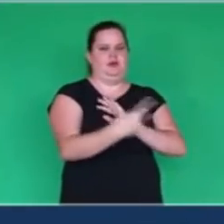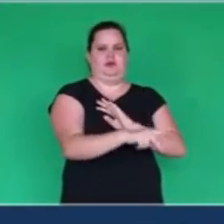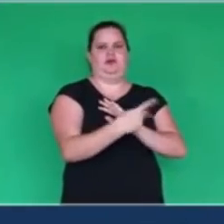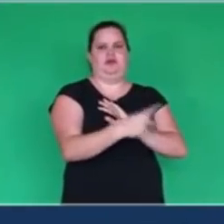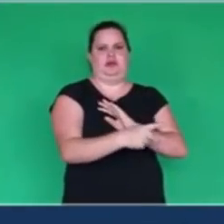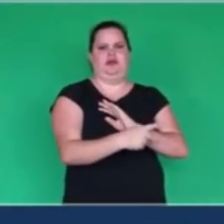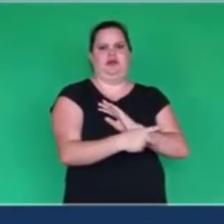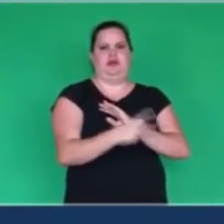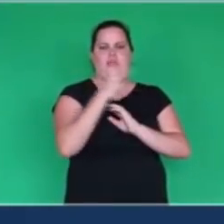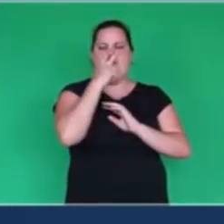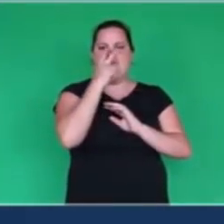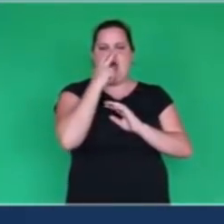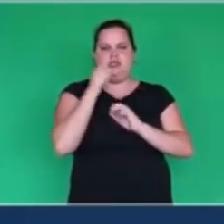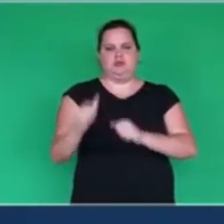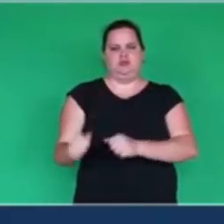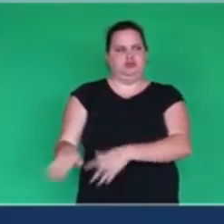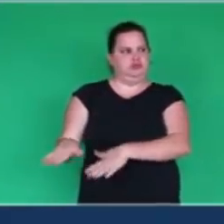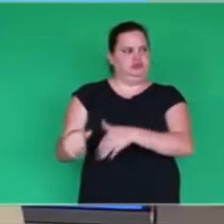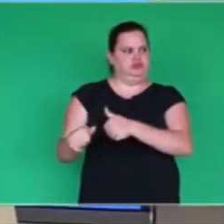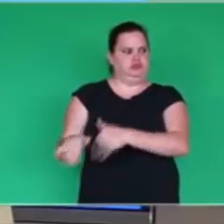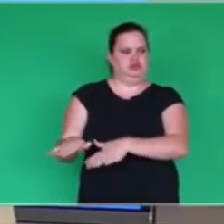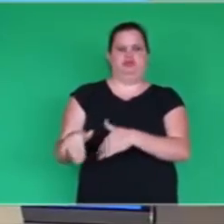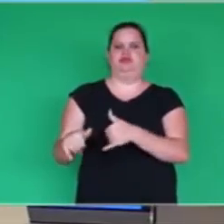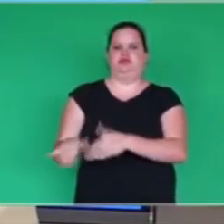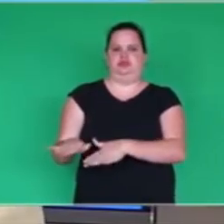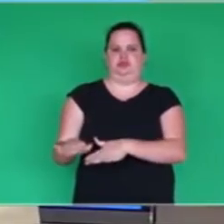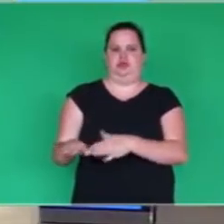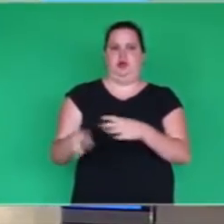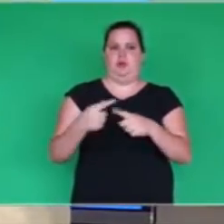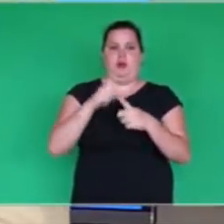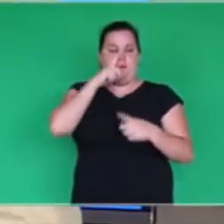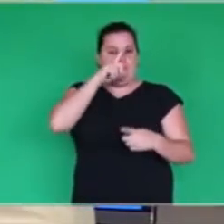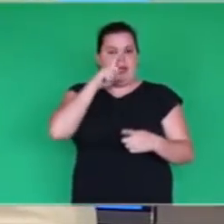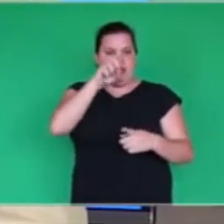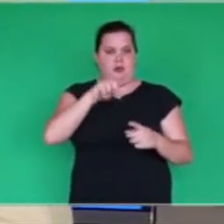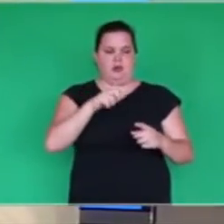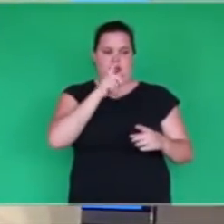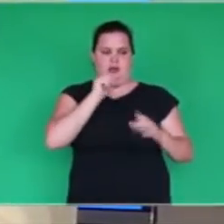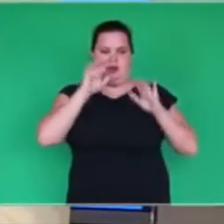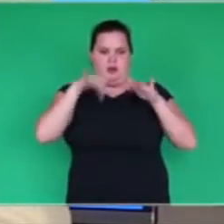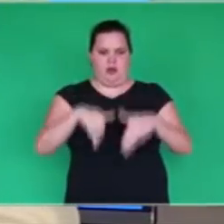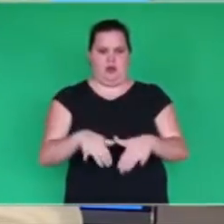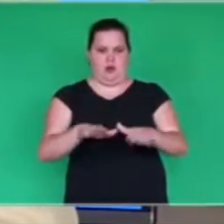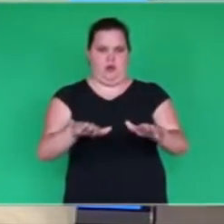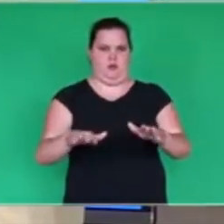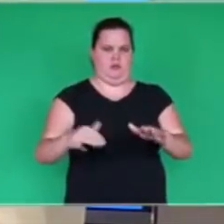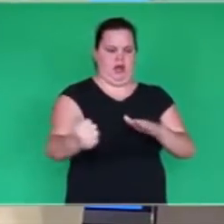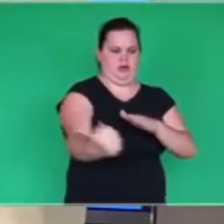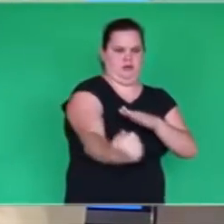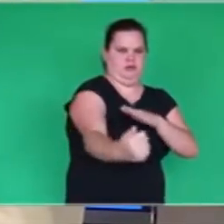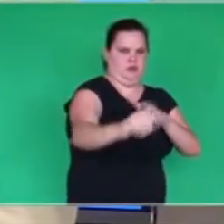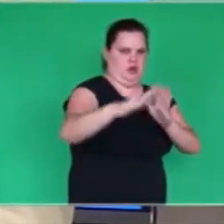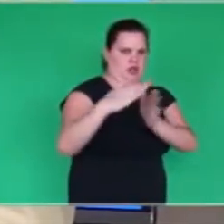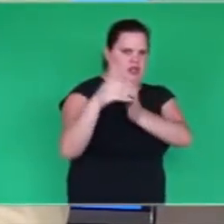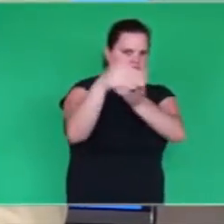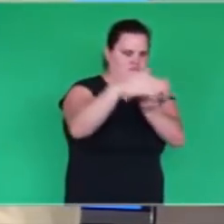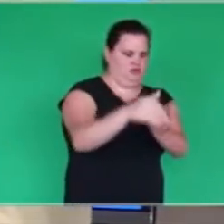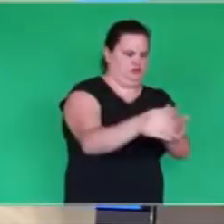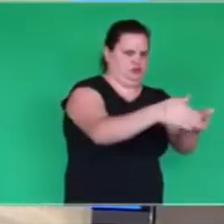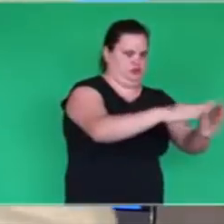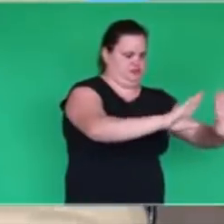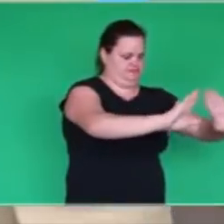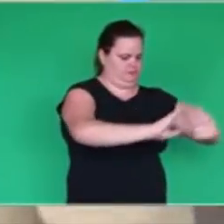concentração de tropas. Então, o perigo de vir pelo mar, por ar e por terra. Aqui tem os vizinhos, que é a